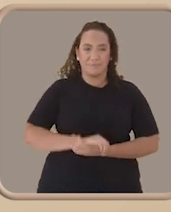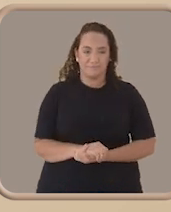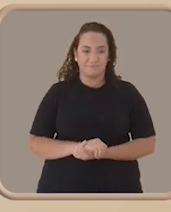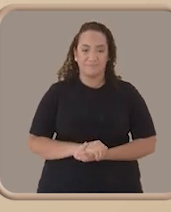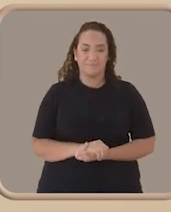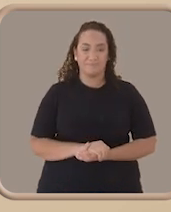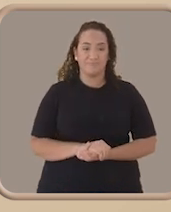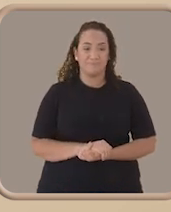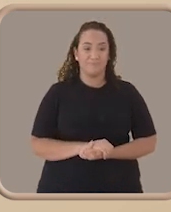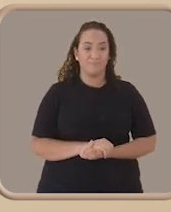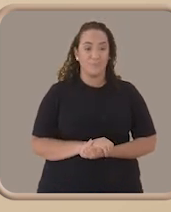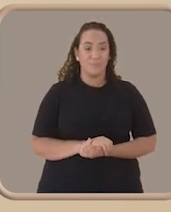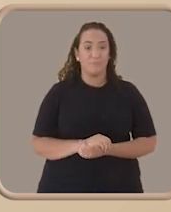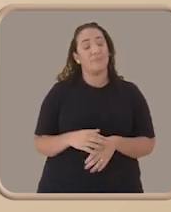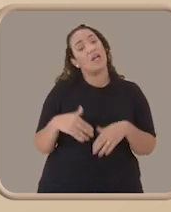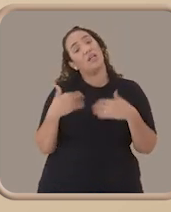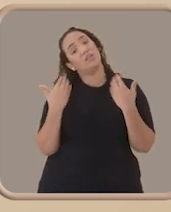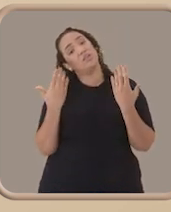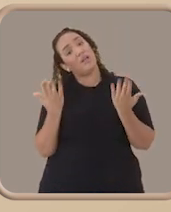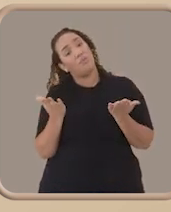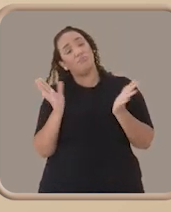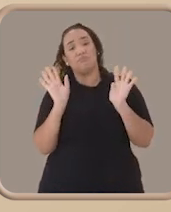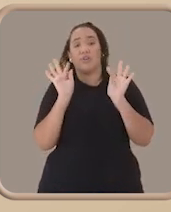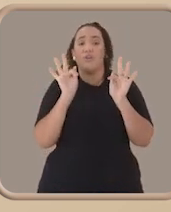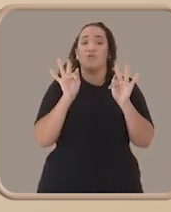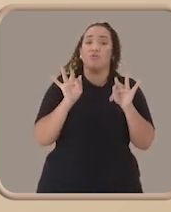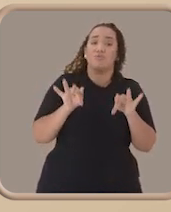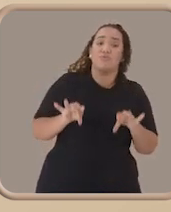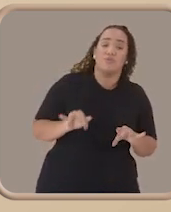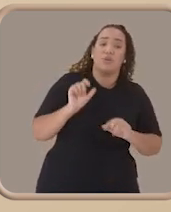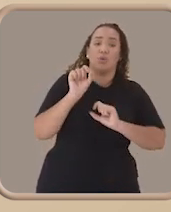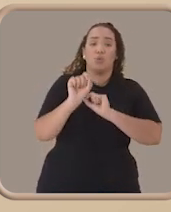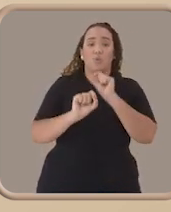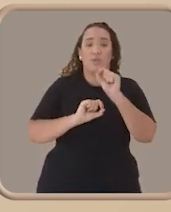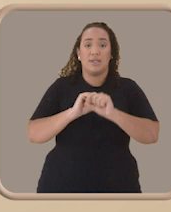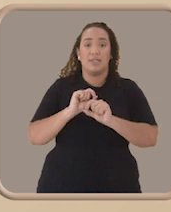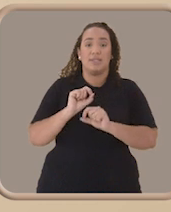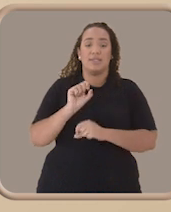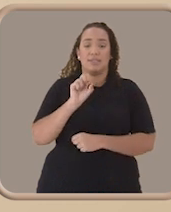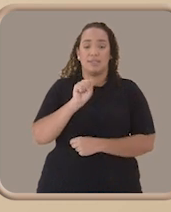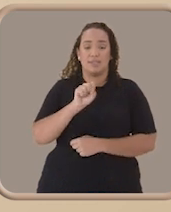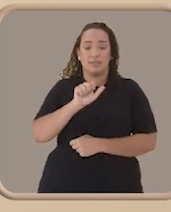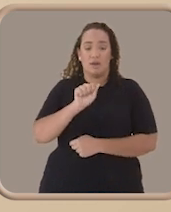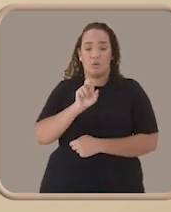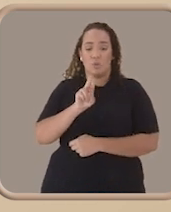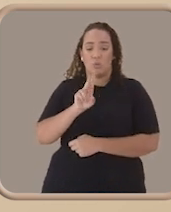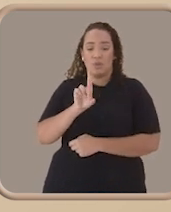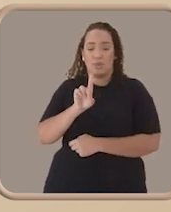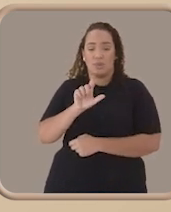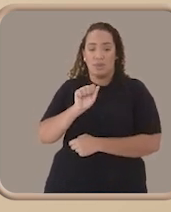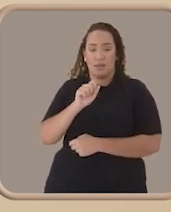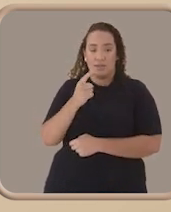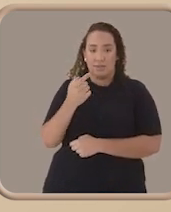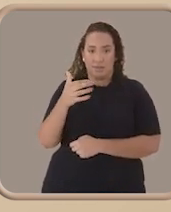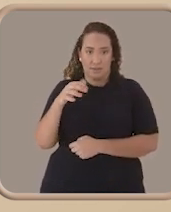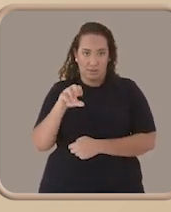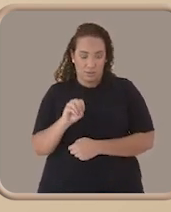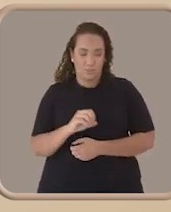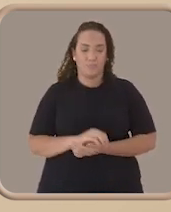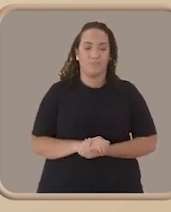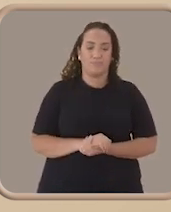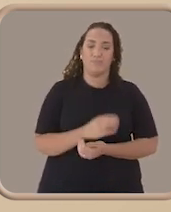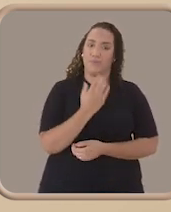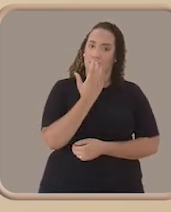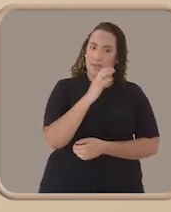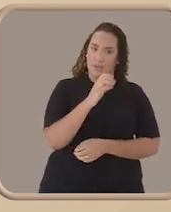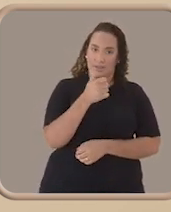E aí vem a despedida, que são as saudações finais. Por exemplo, Cariacica, 15 de